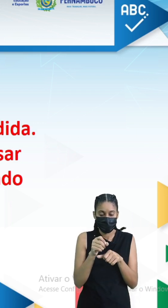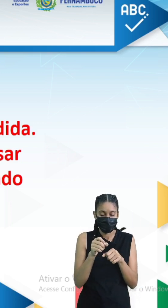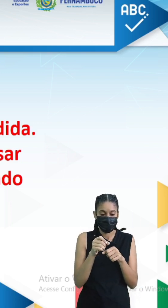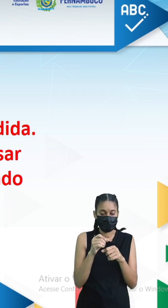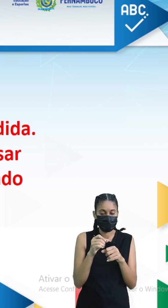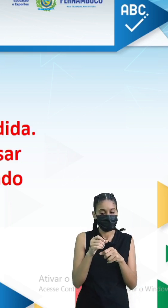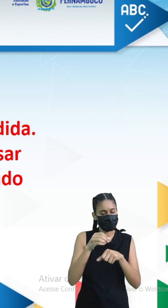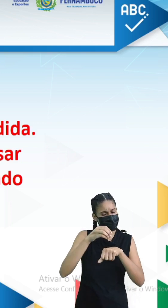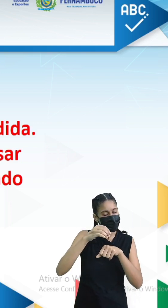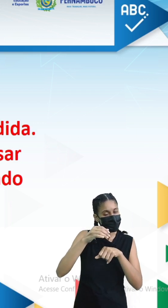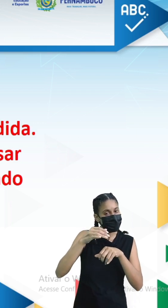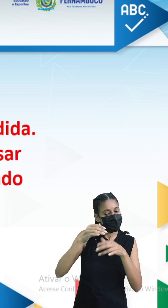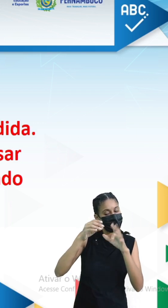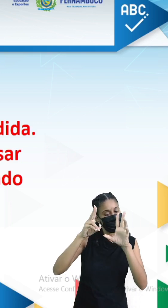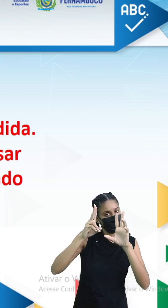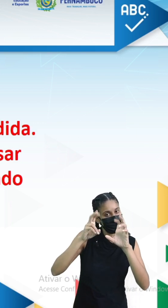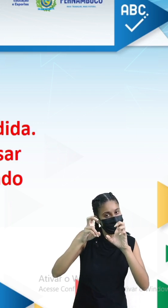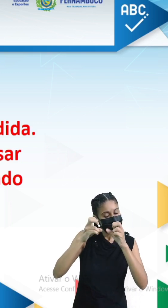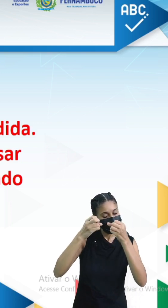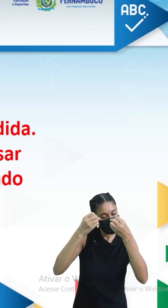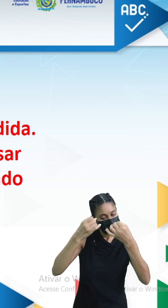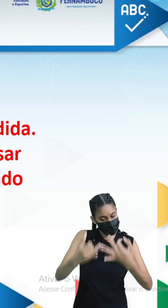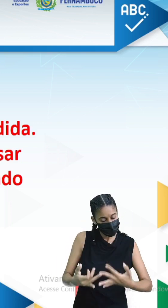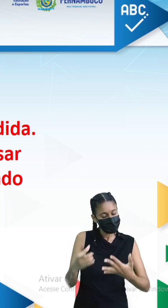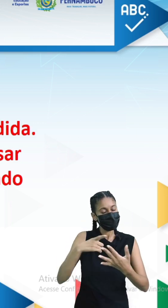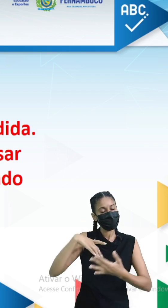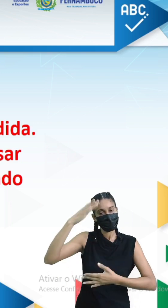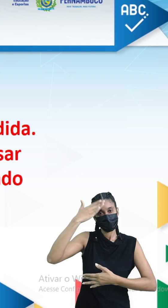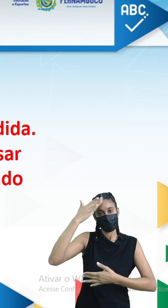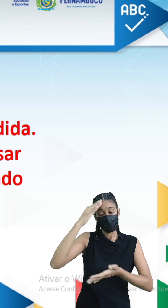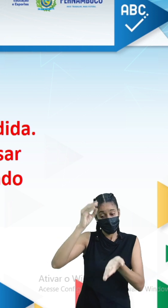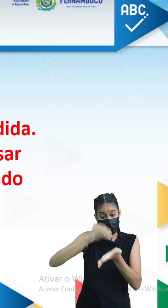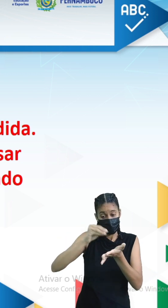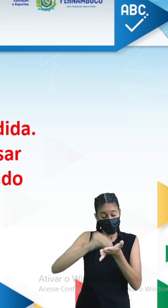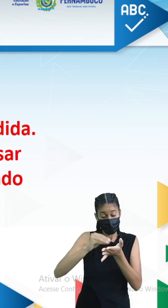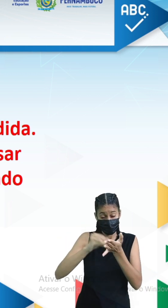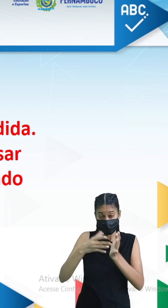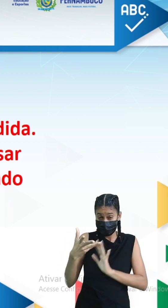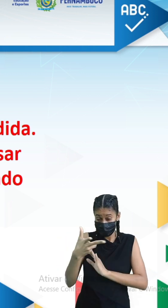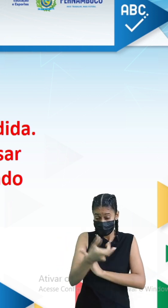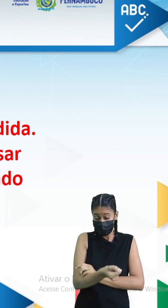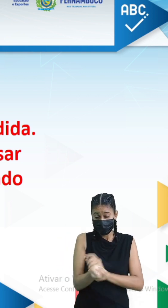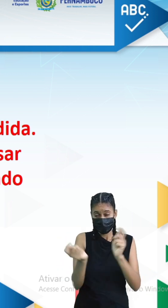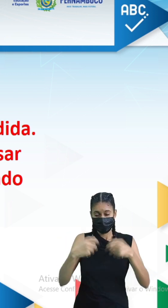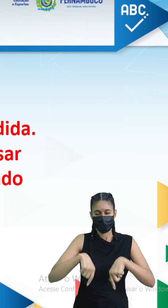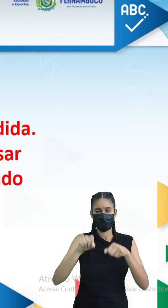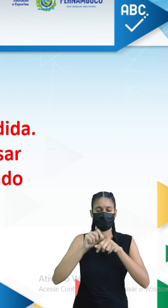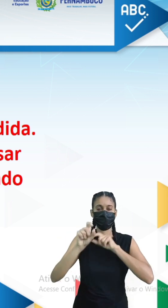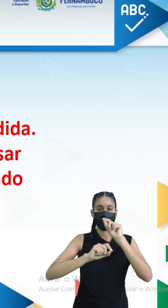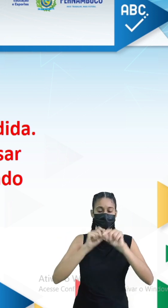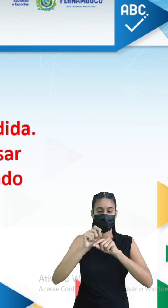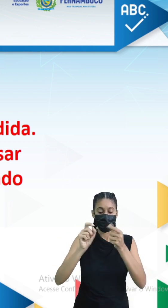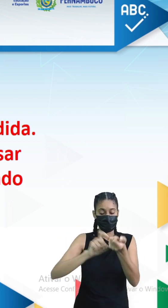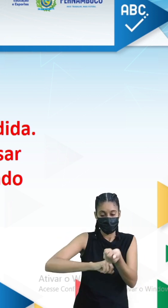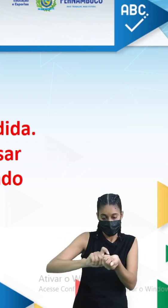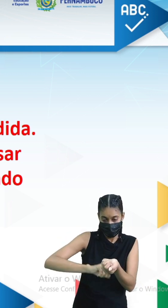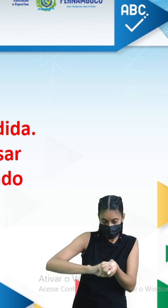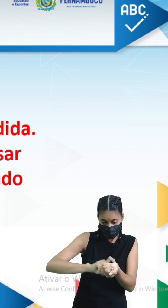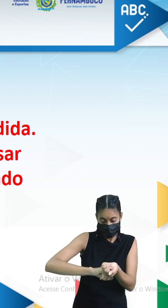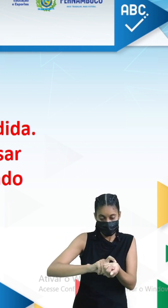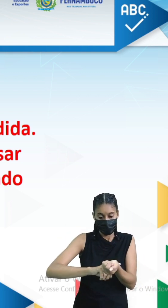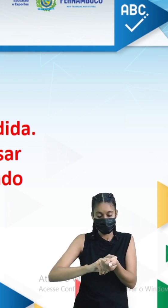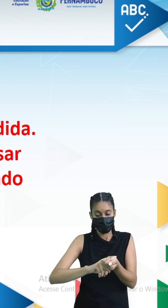ser entendida. A falta de fluência na fala pode causar nervosismo